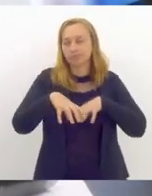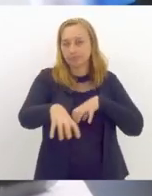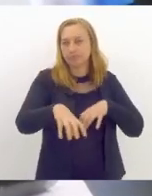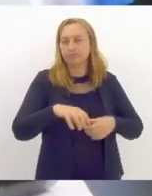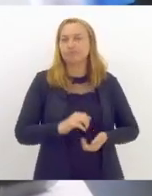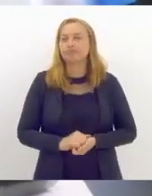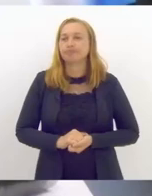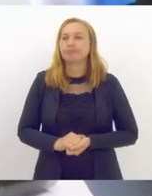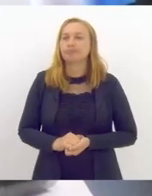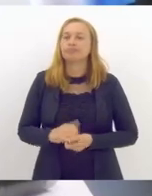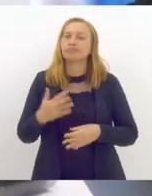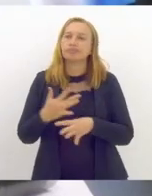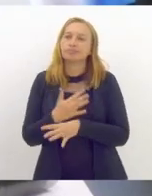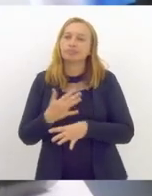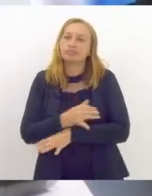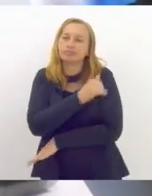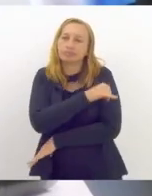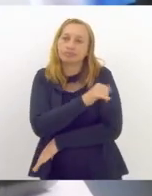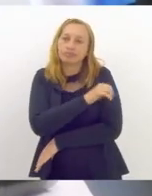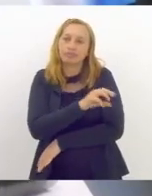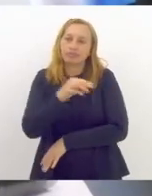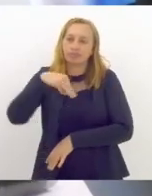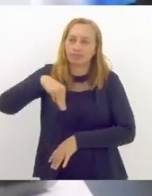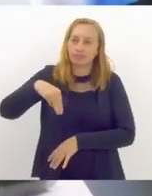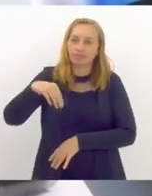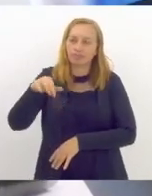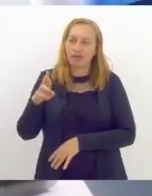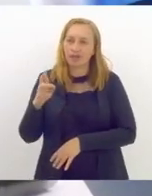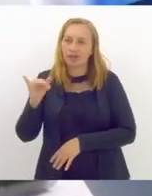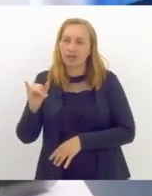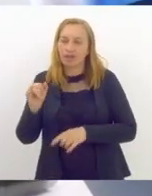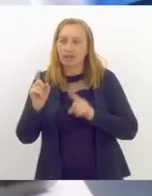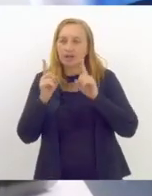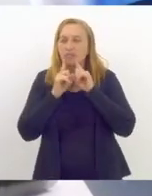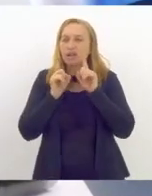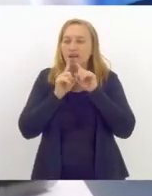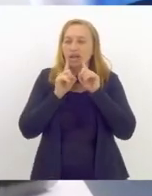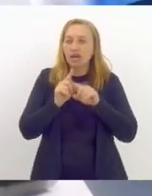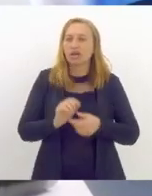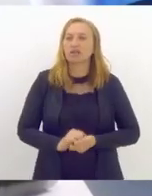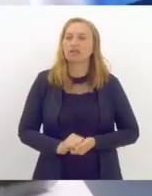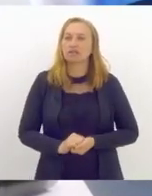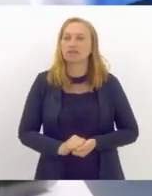cidade do Rio de Janeiro Maricá que tá aqui hoje presente